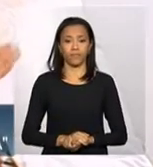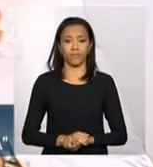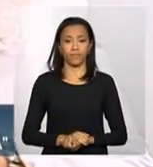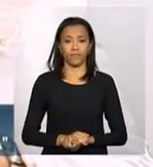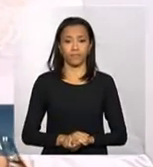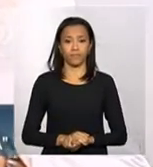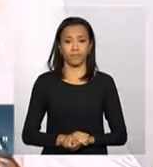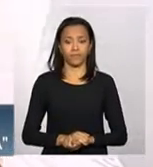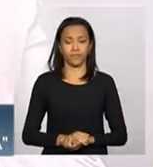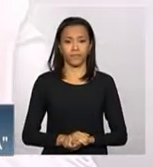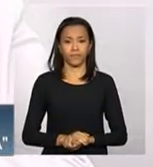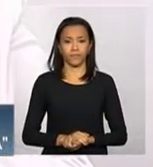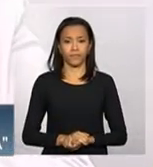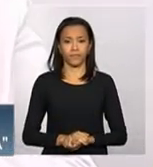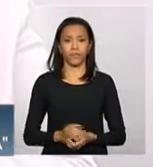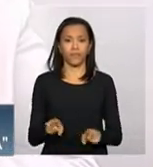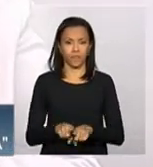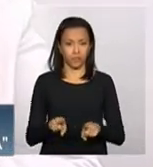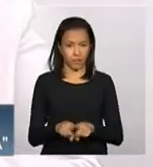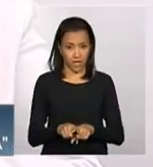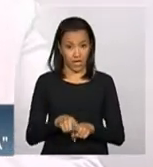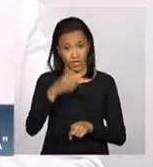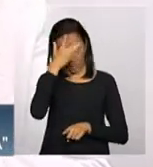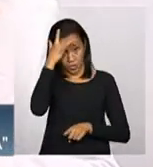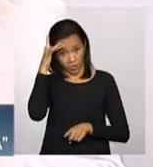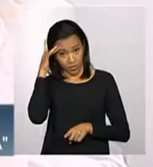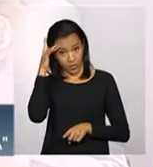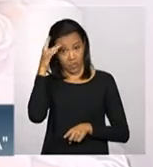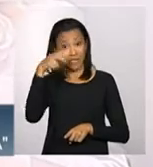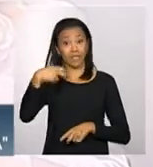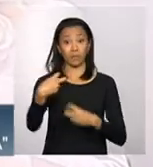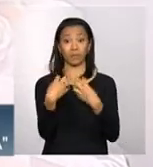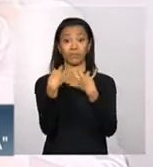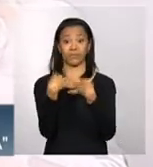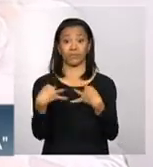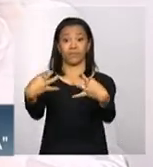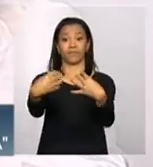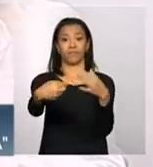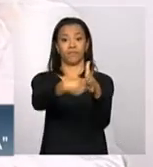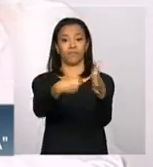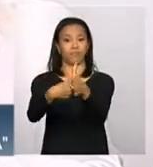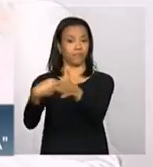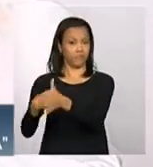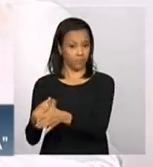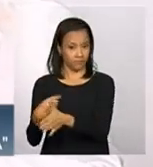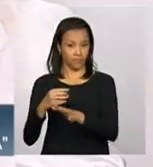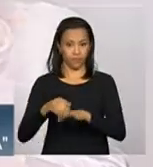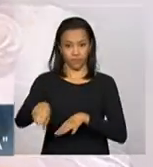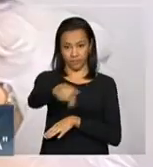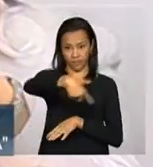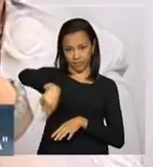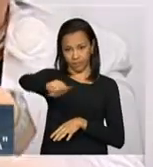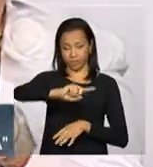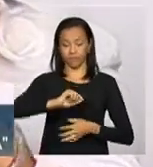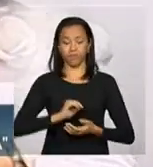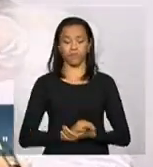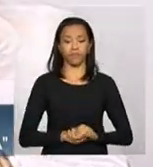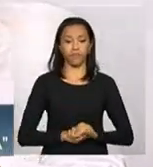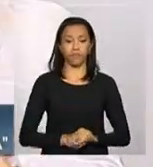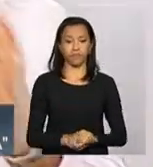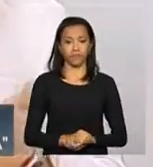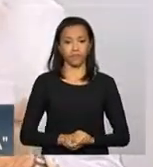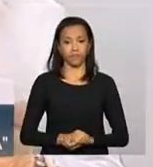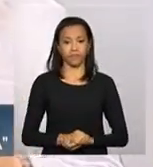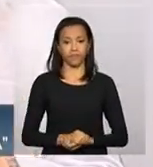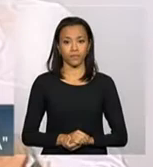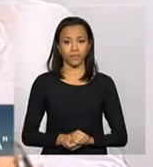às pessoas, as participantes da plateia. Né? Não há nenhum óbice nisso. Né? É,